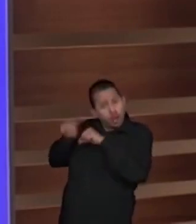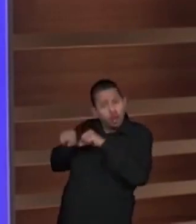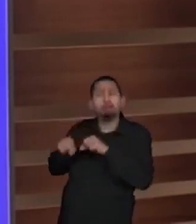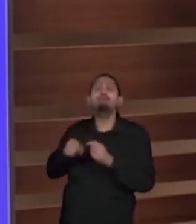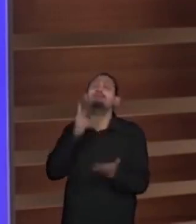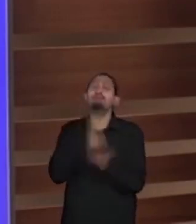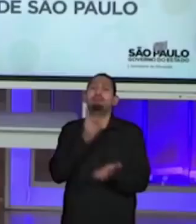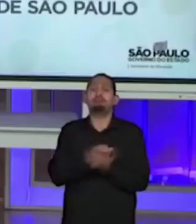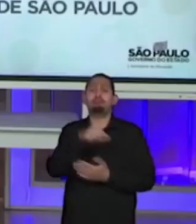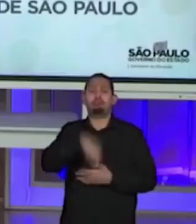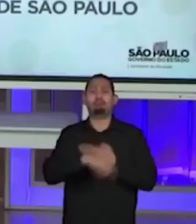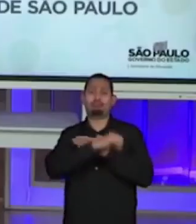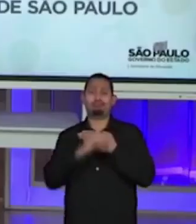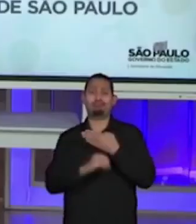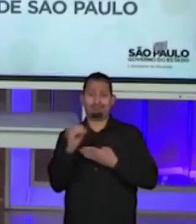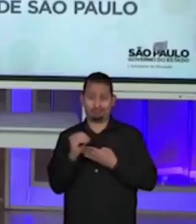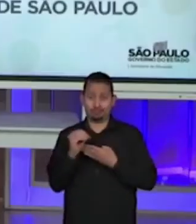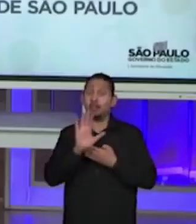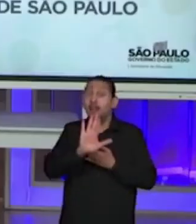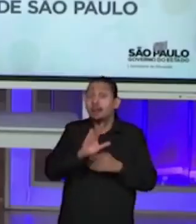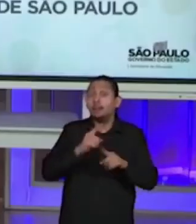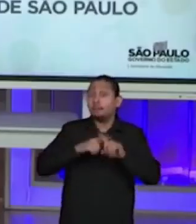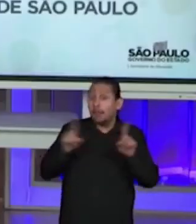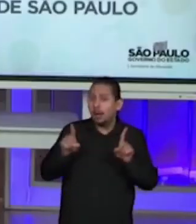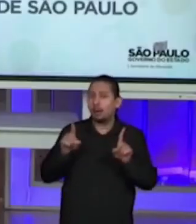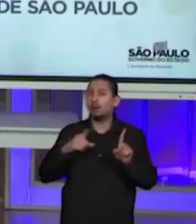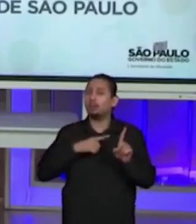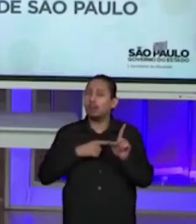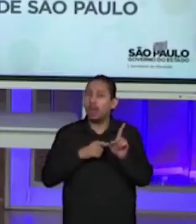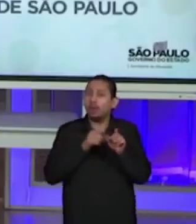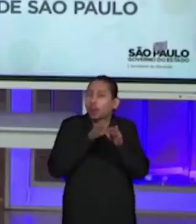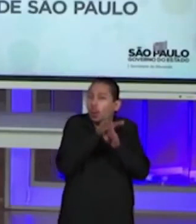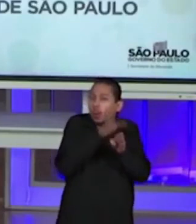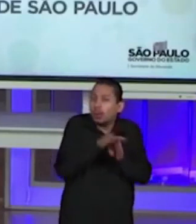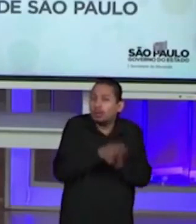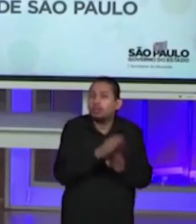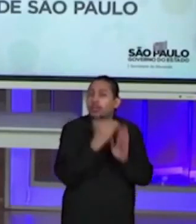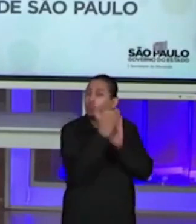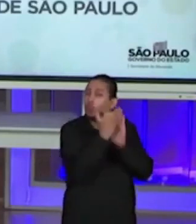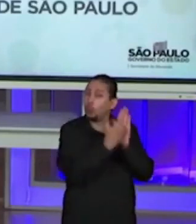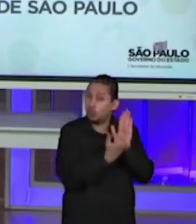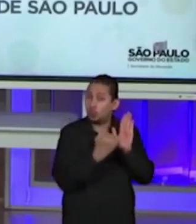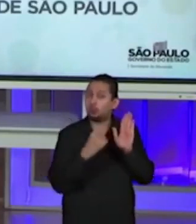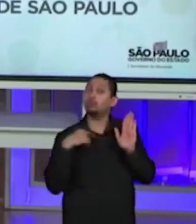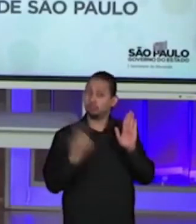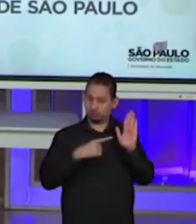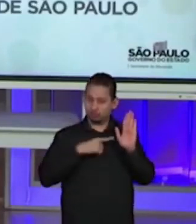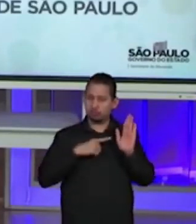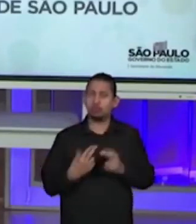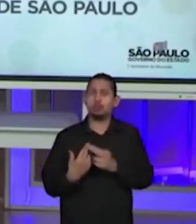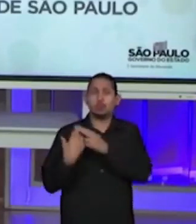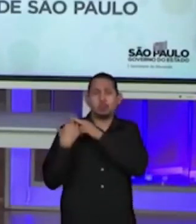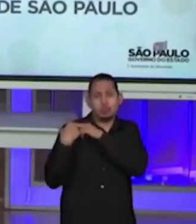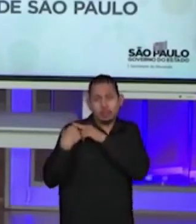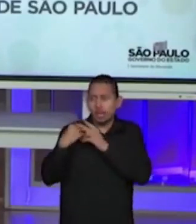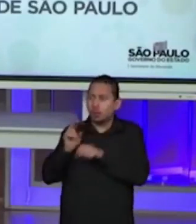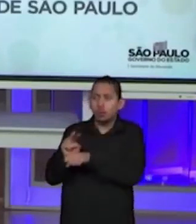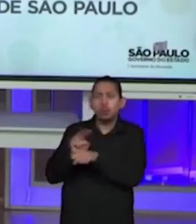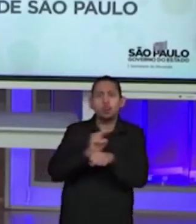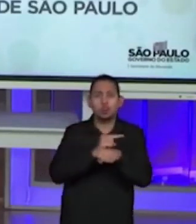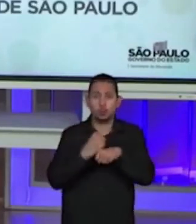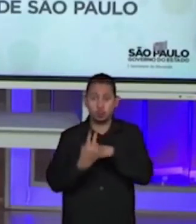atividades presenciais. Seguindo todas essas orientações, com responsabilidade e cuidados,